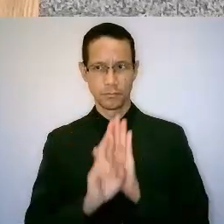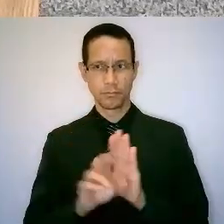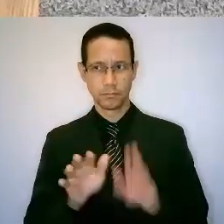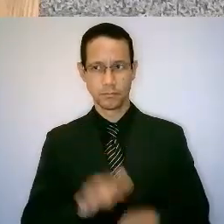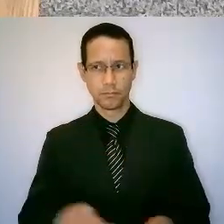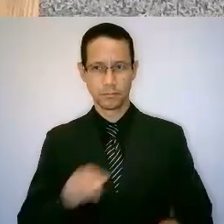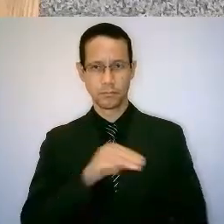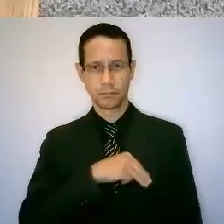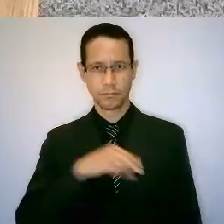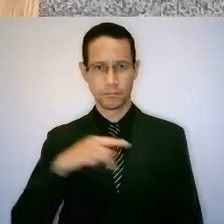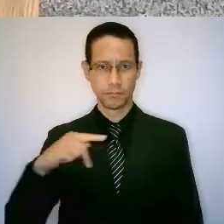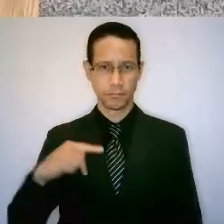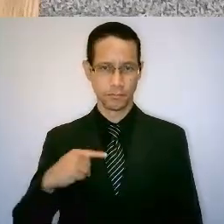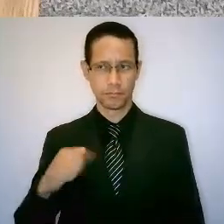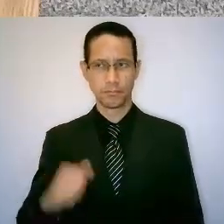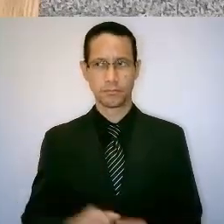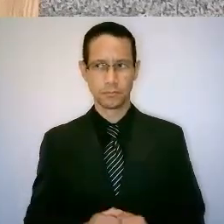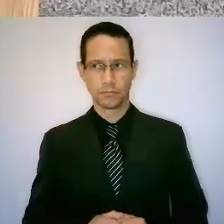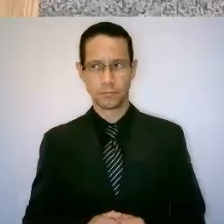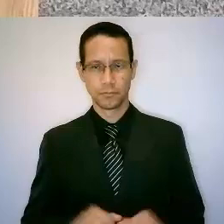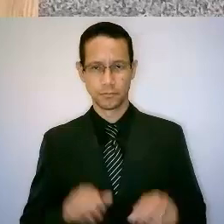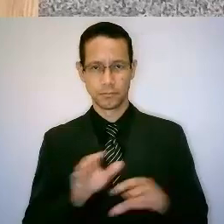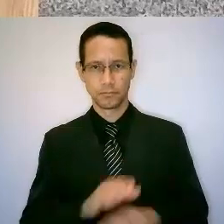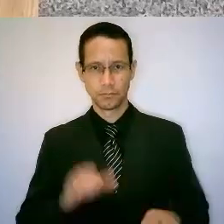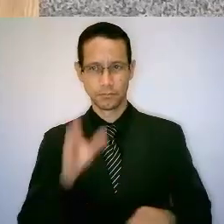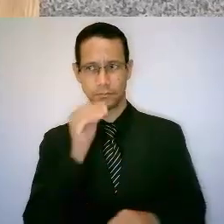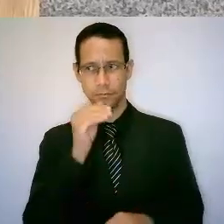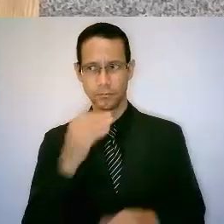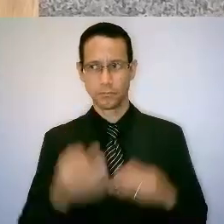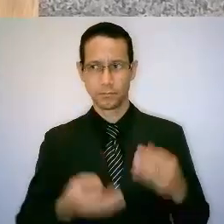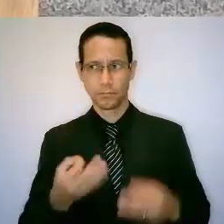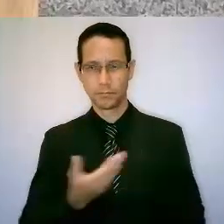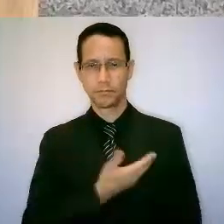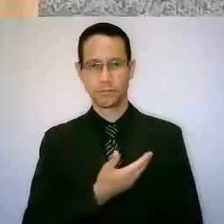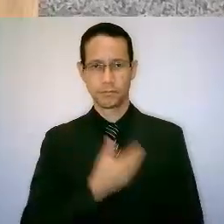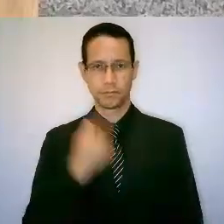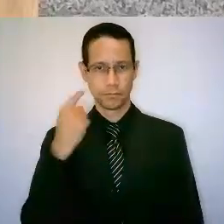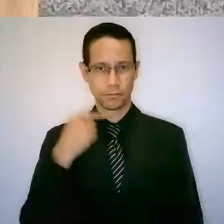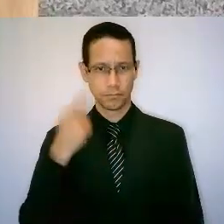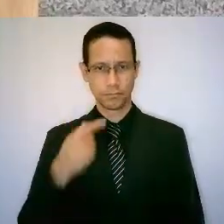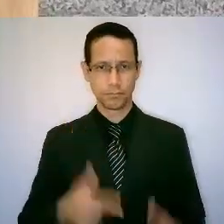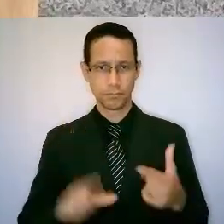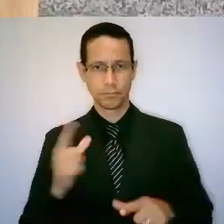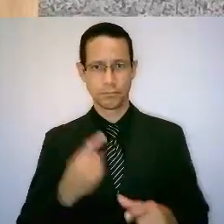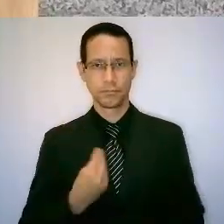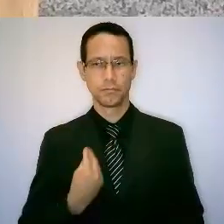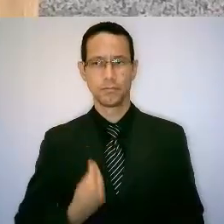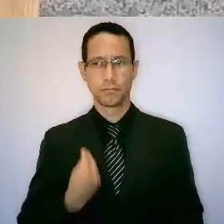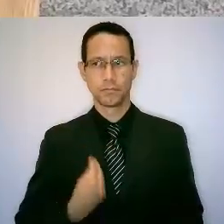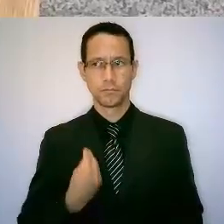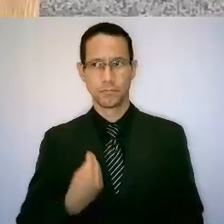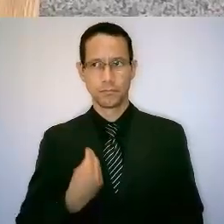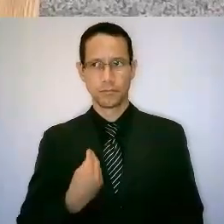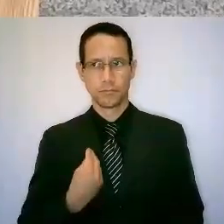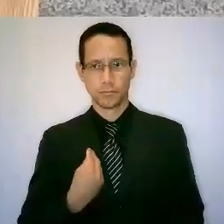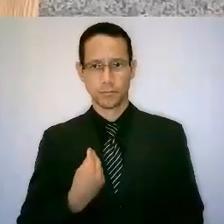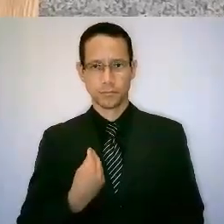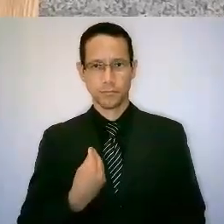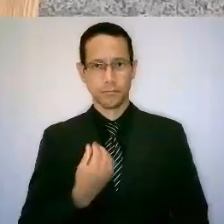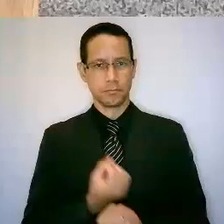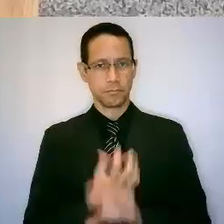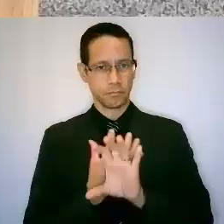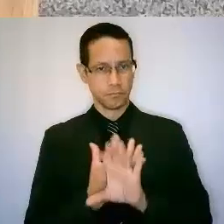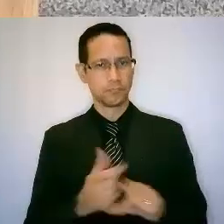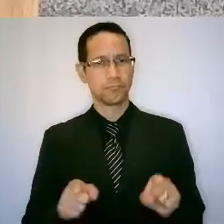Público serventuários da Justiça colegas advogados e demais presentes tanto de forma presencial quanto de forma